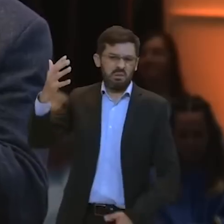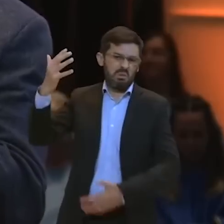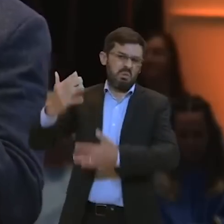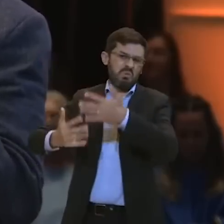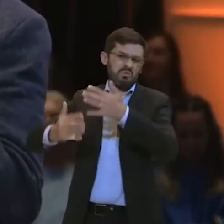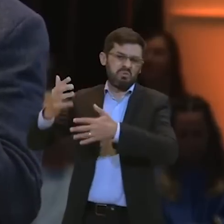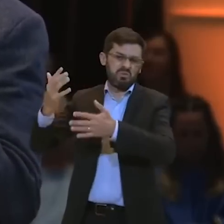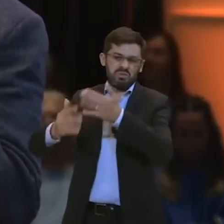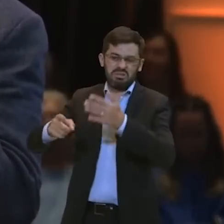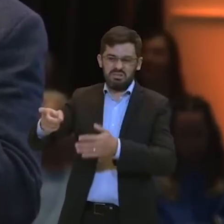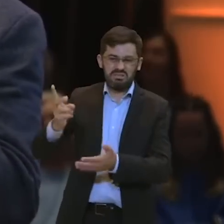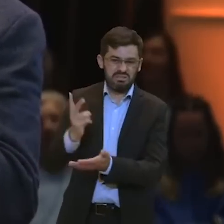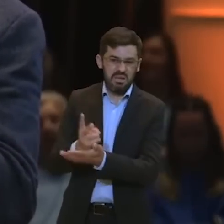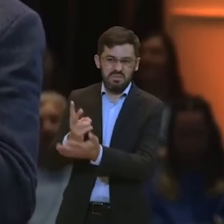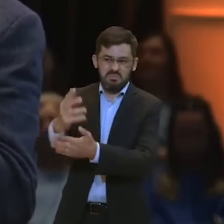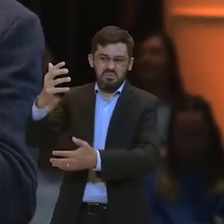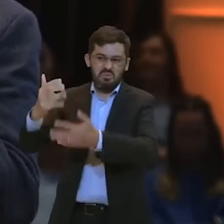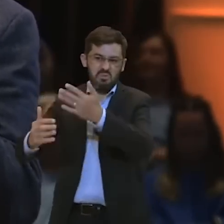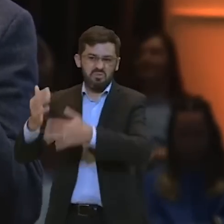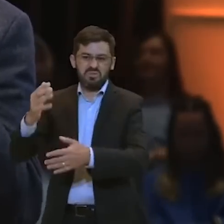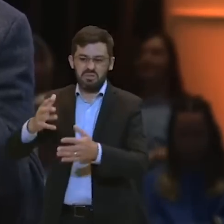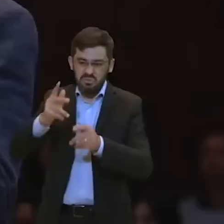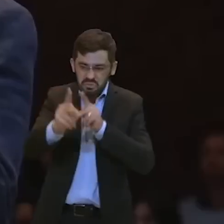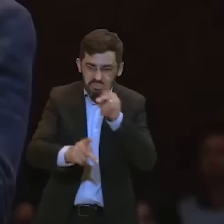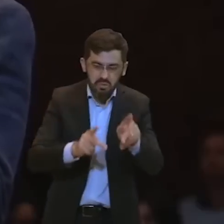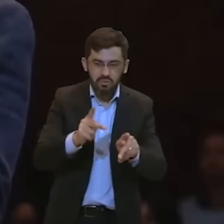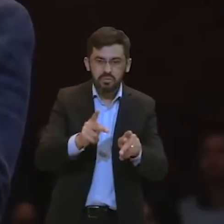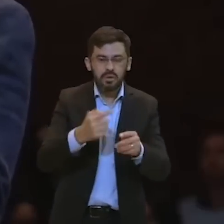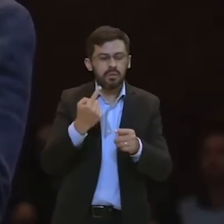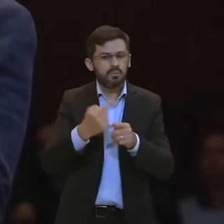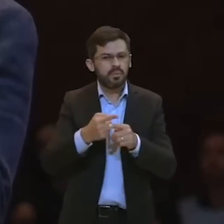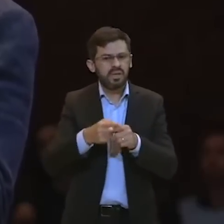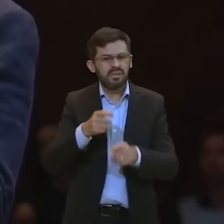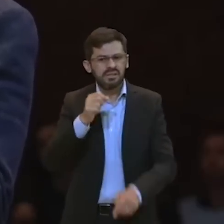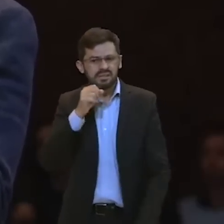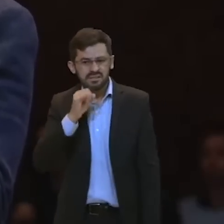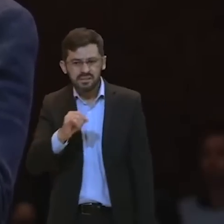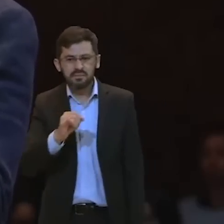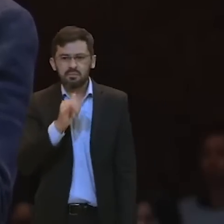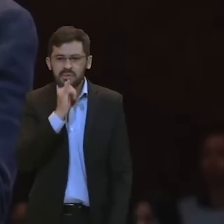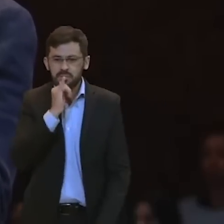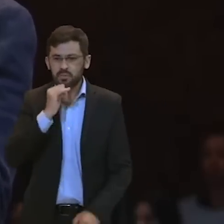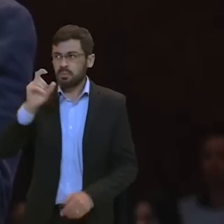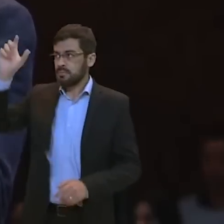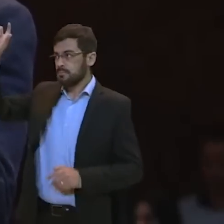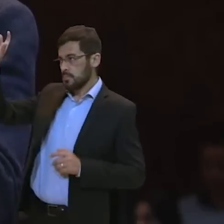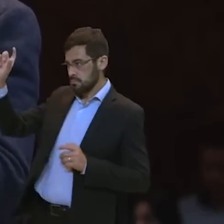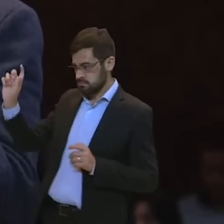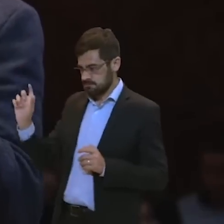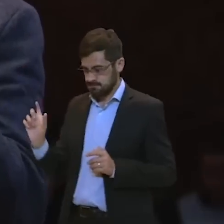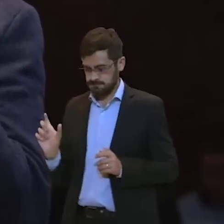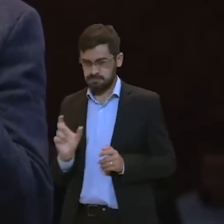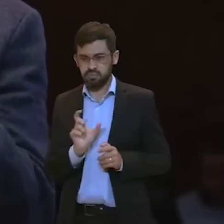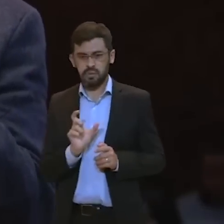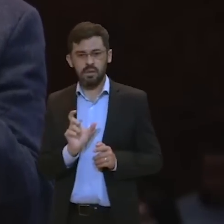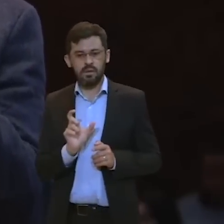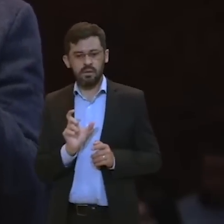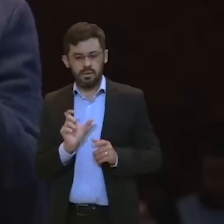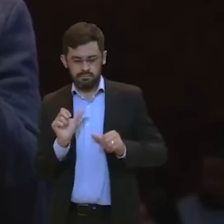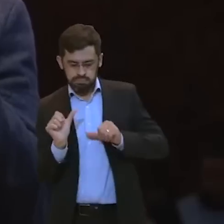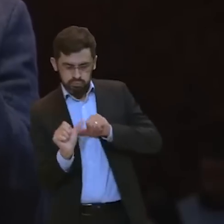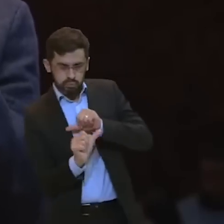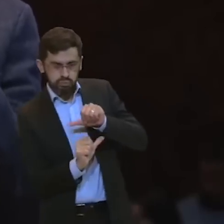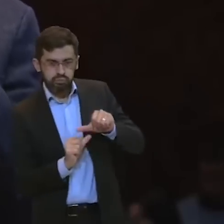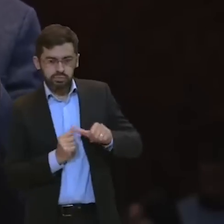Porque quando a palavra de Deus chega no nosso coração e não produz uma santa perturbação, um desejo de novo,